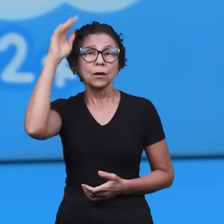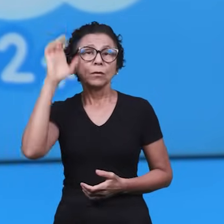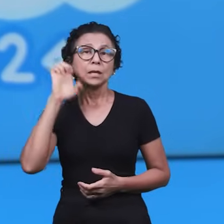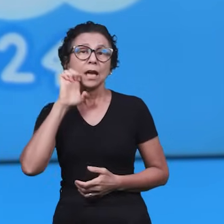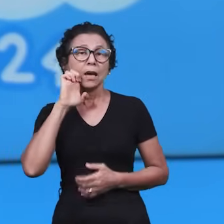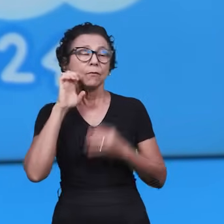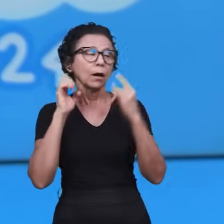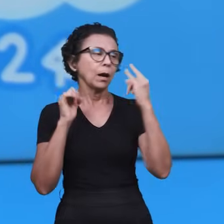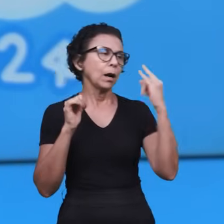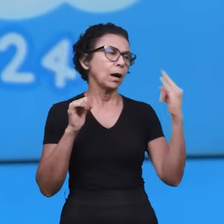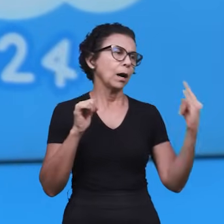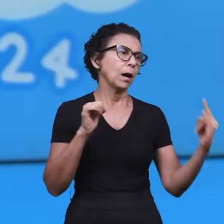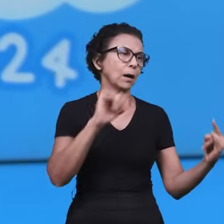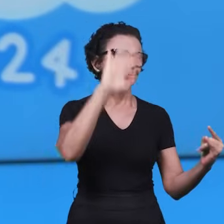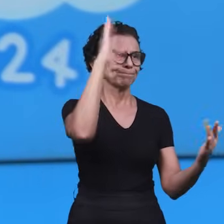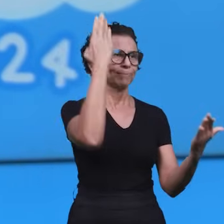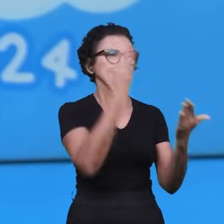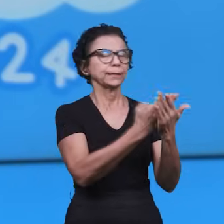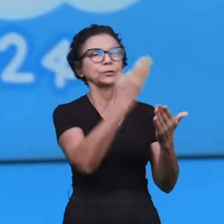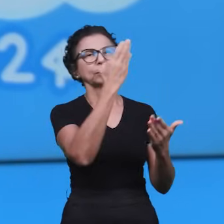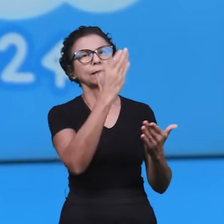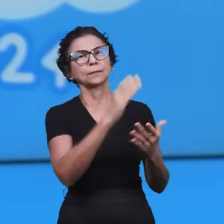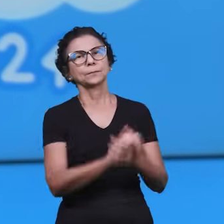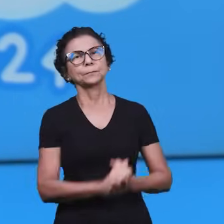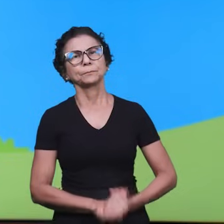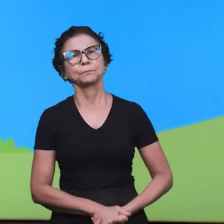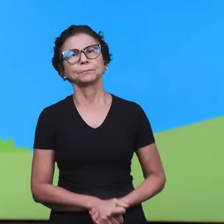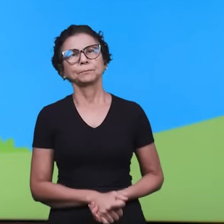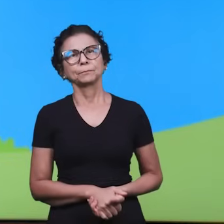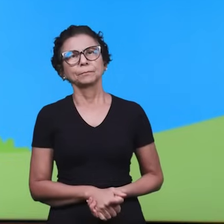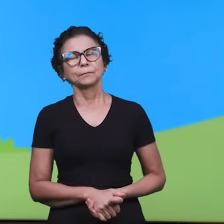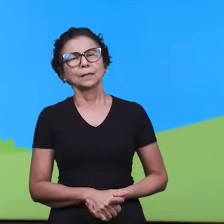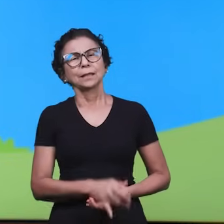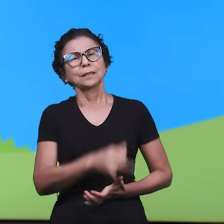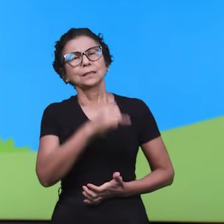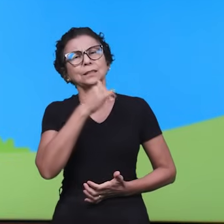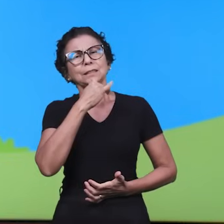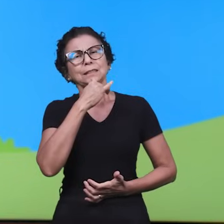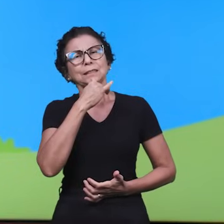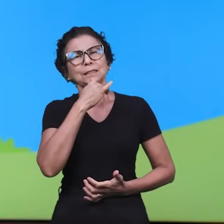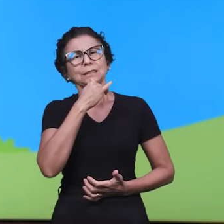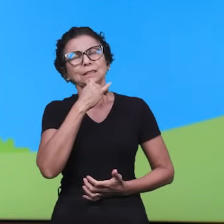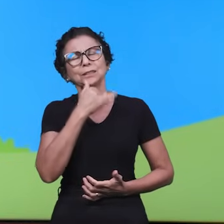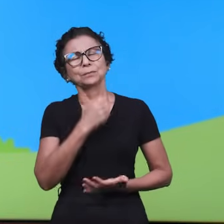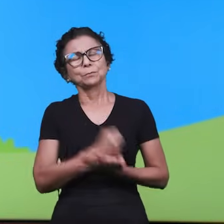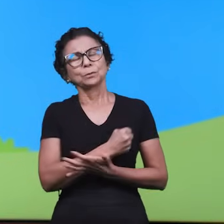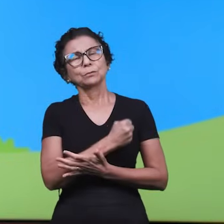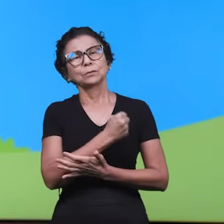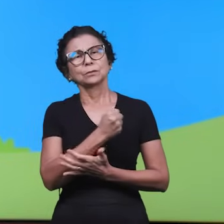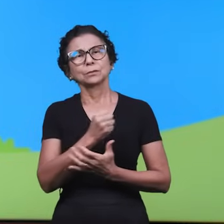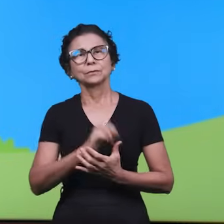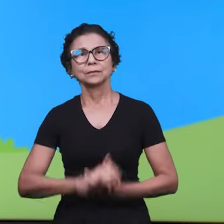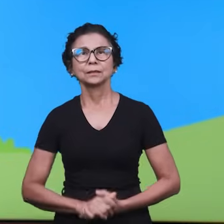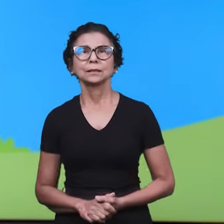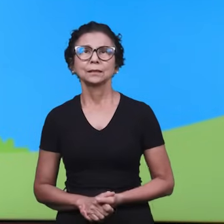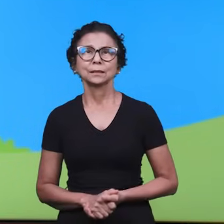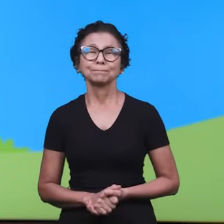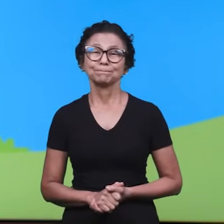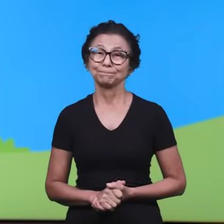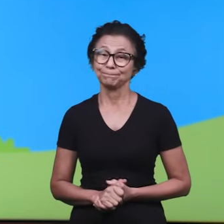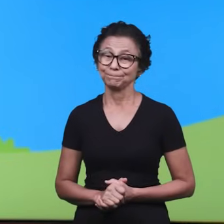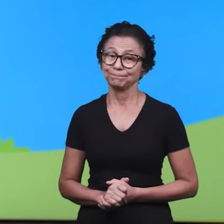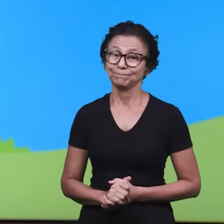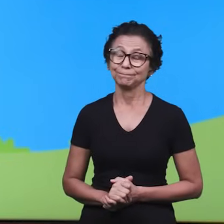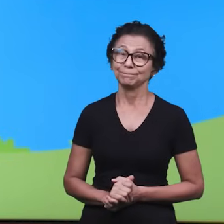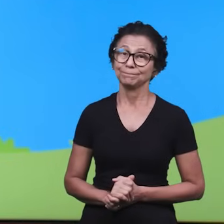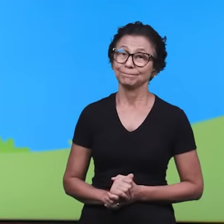só trazem escuridão e tristeza. Aquela escolha de desobediência à palavra de Deus